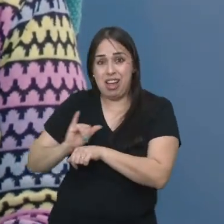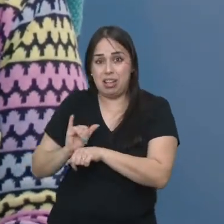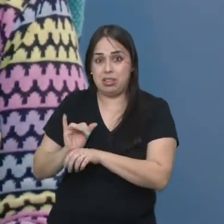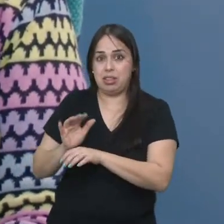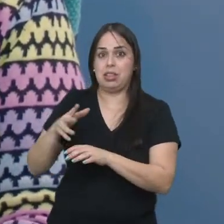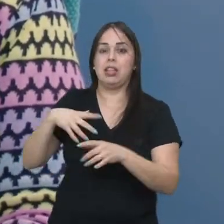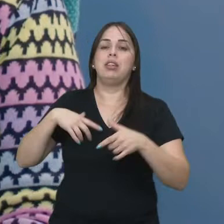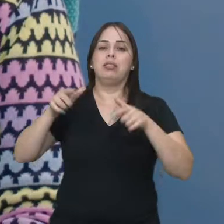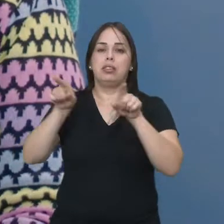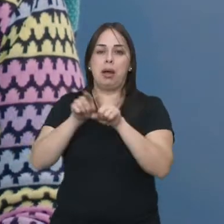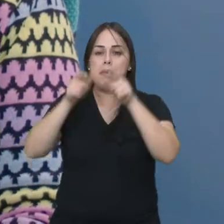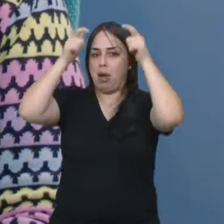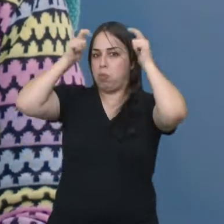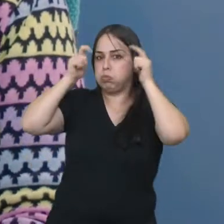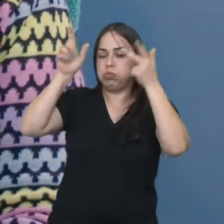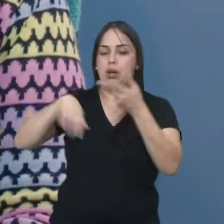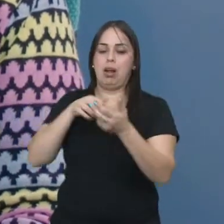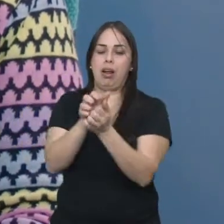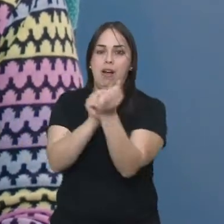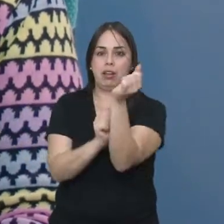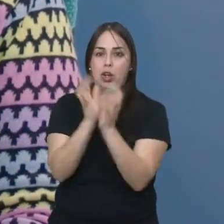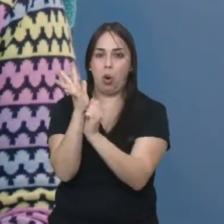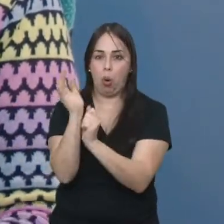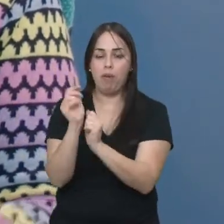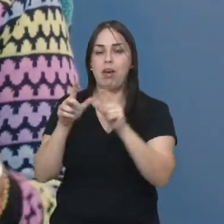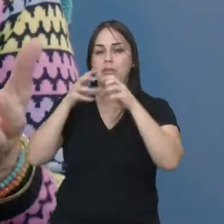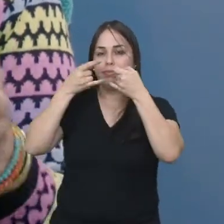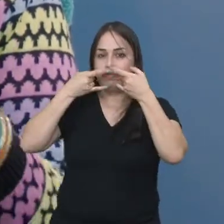até paramentação, uso de gorro, luva,